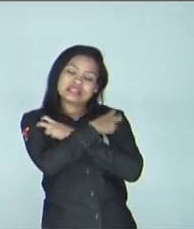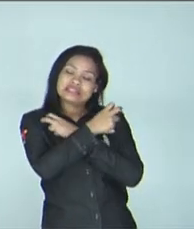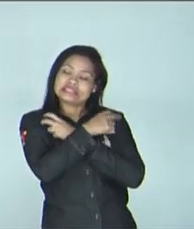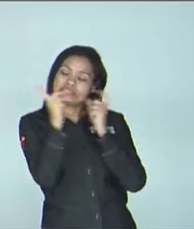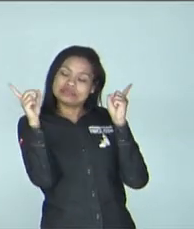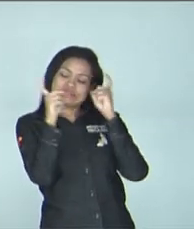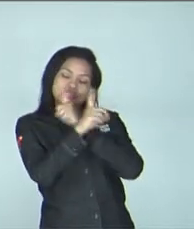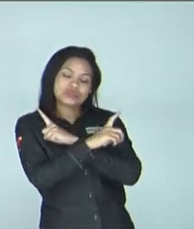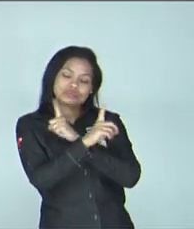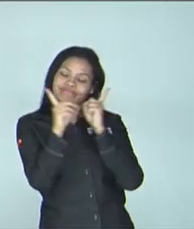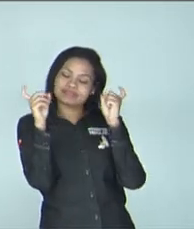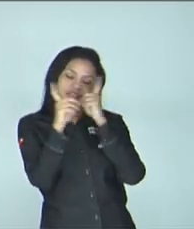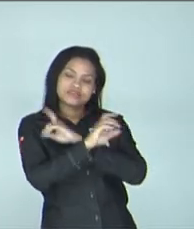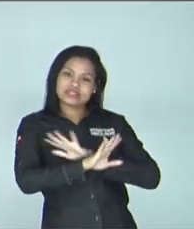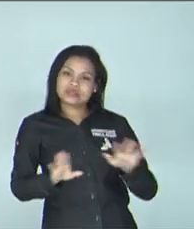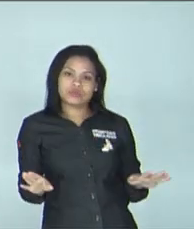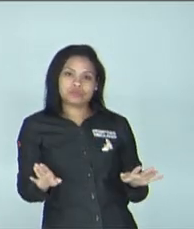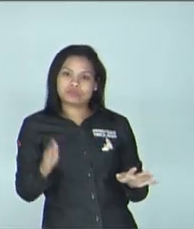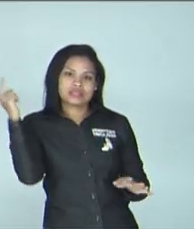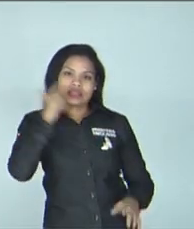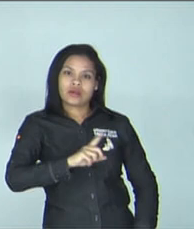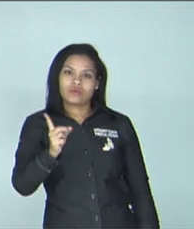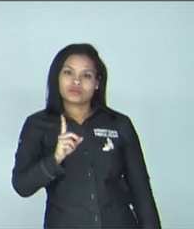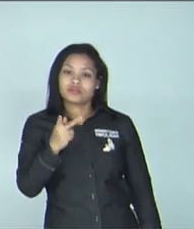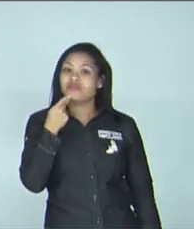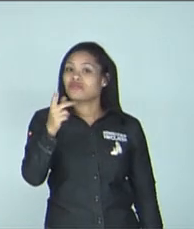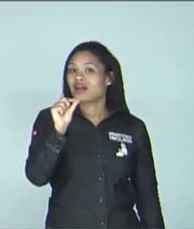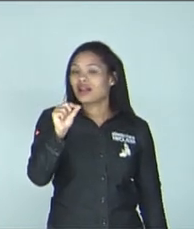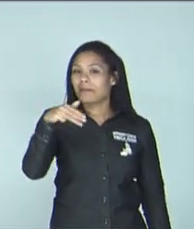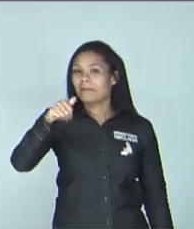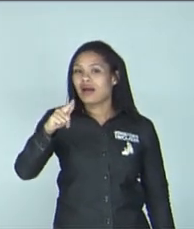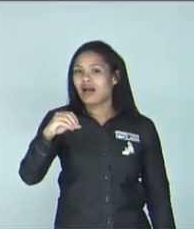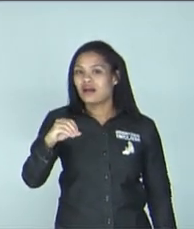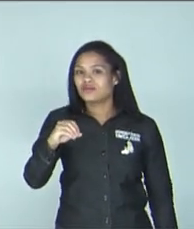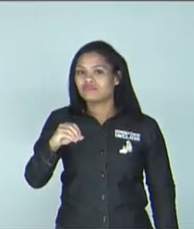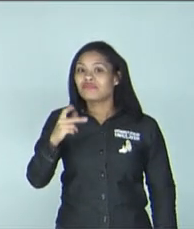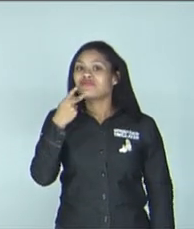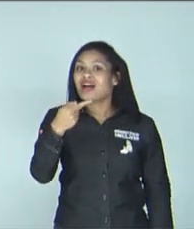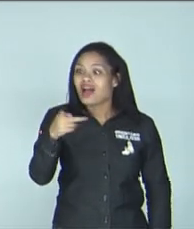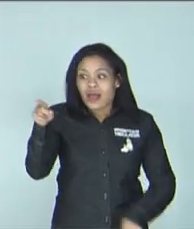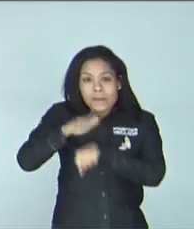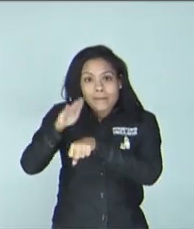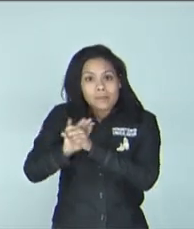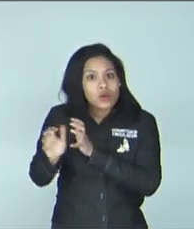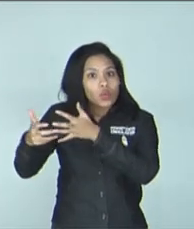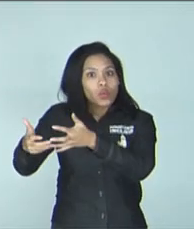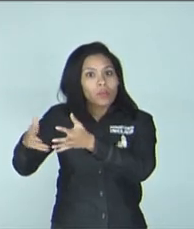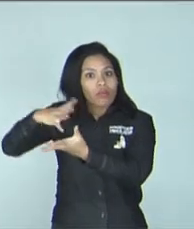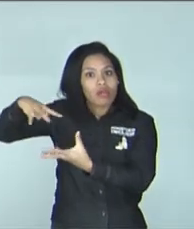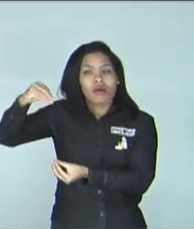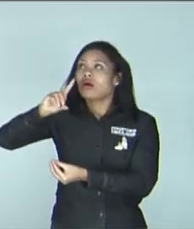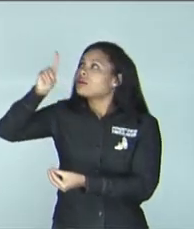olha o que eles vão falar aqui coisa forte demais isso é o dedo de deus e